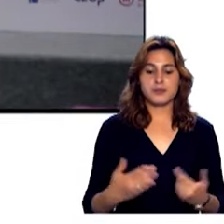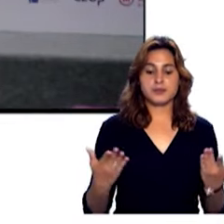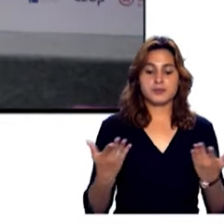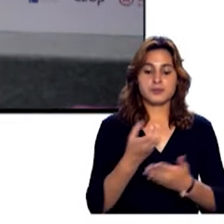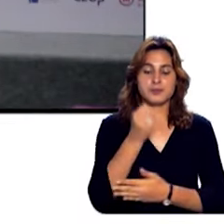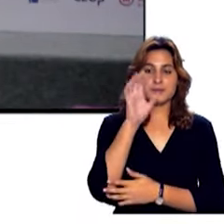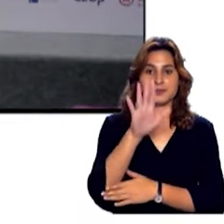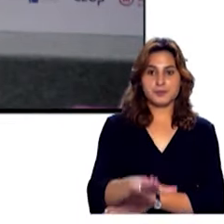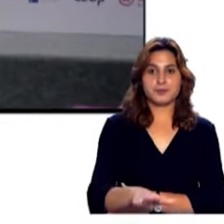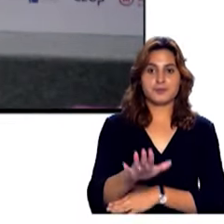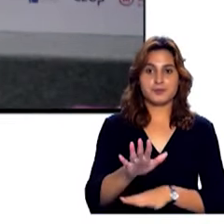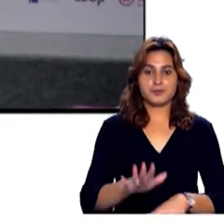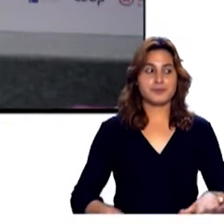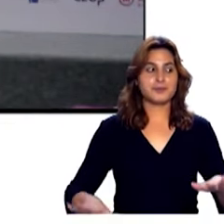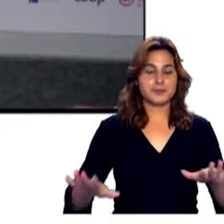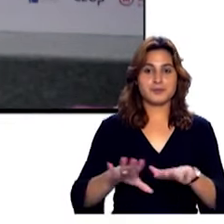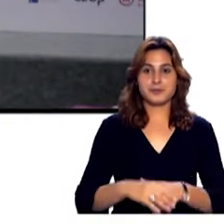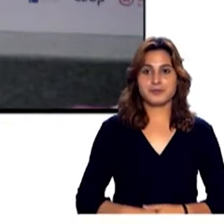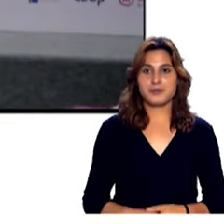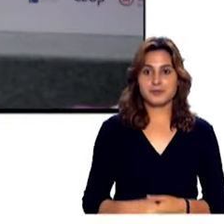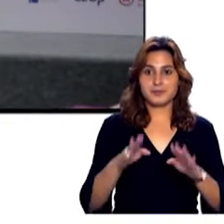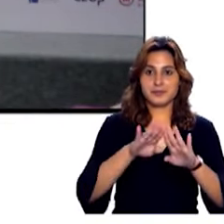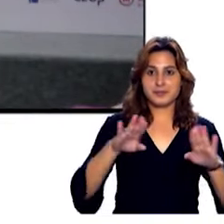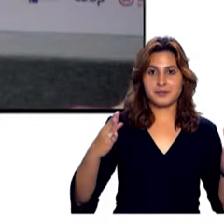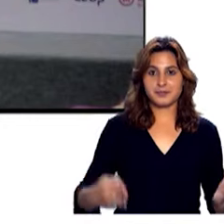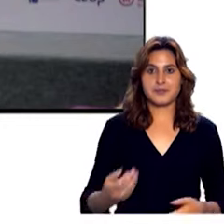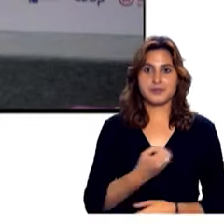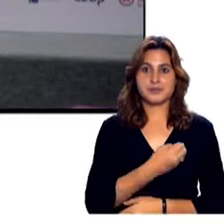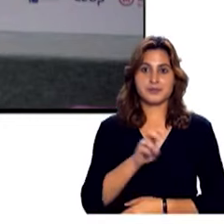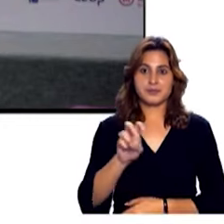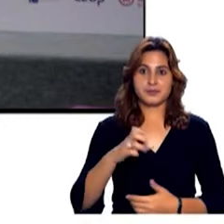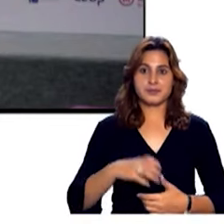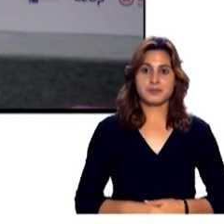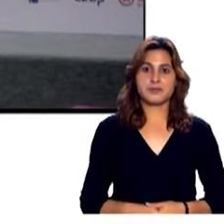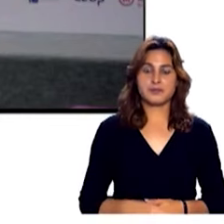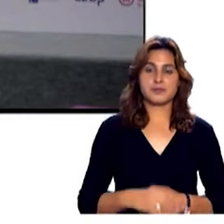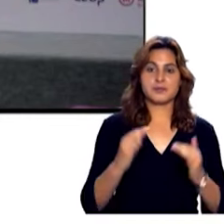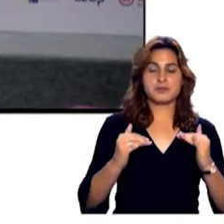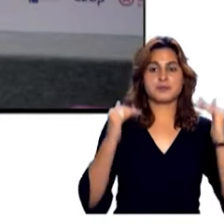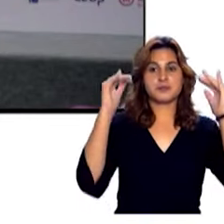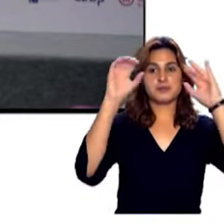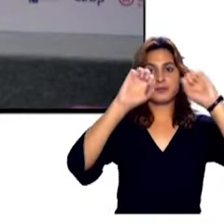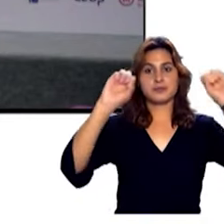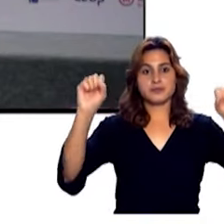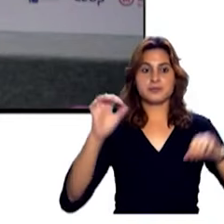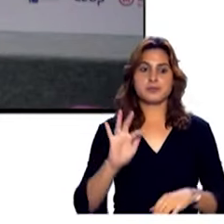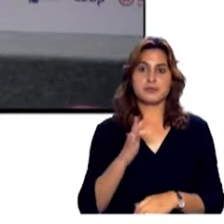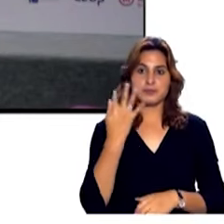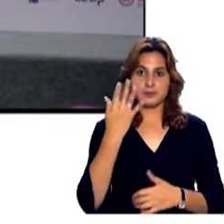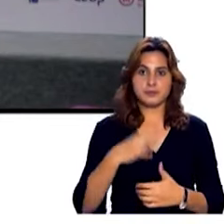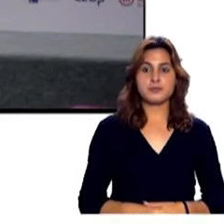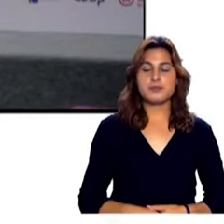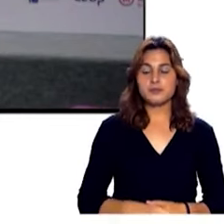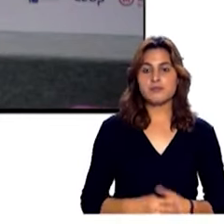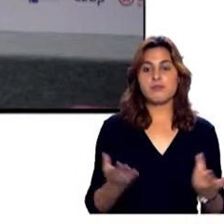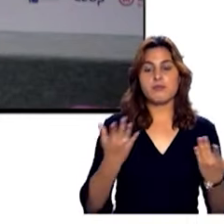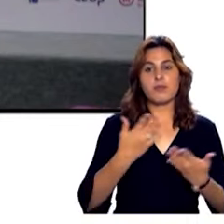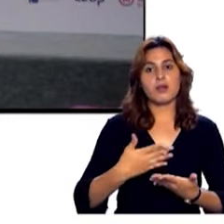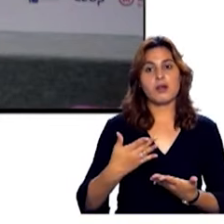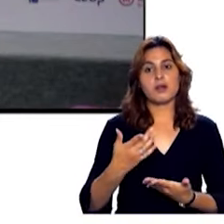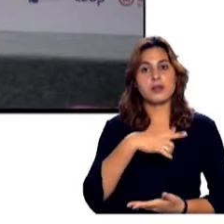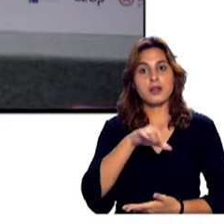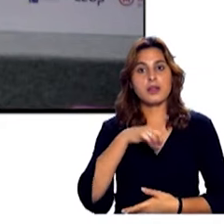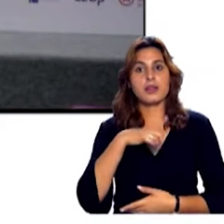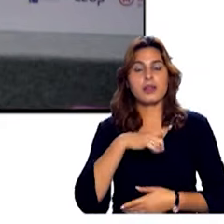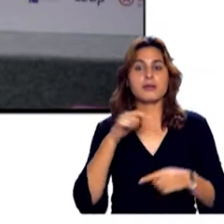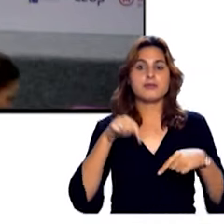todos continuando o nosso painel CCO das cortes supremas na França nós temos aqui a primeira palestrante professora